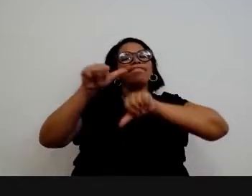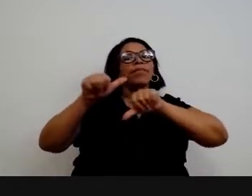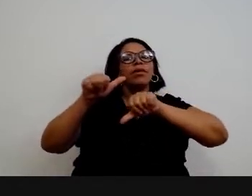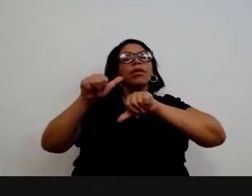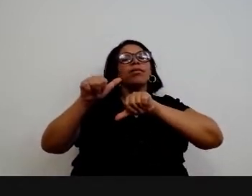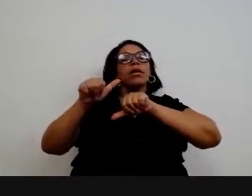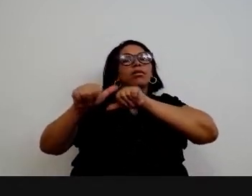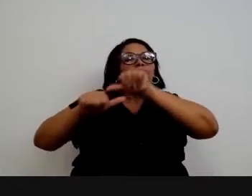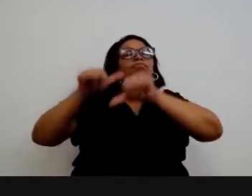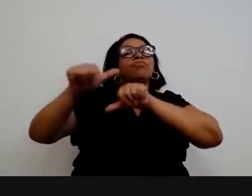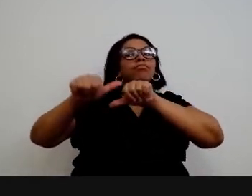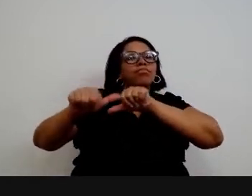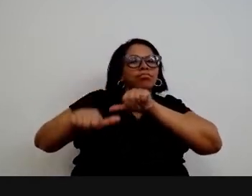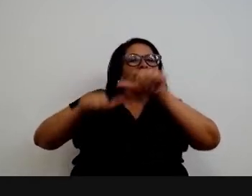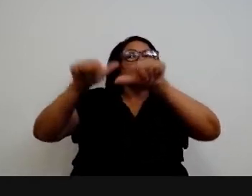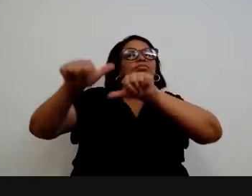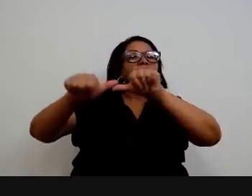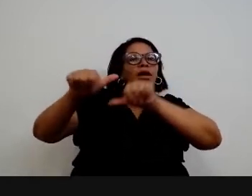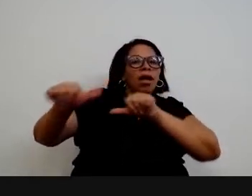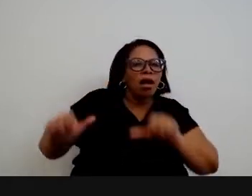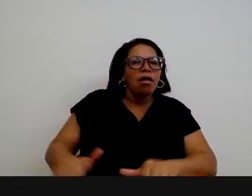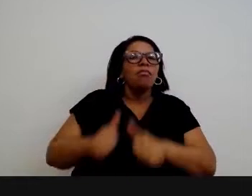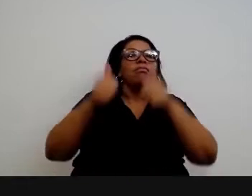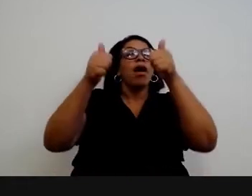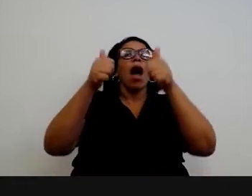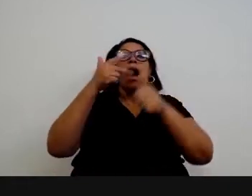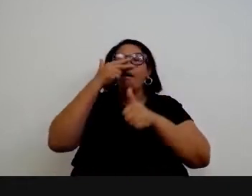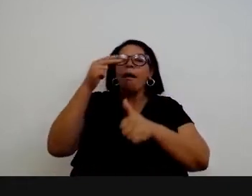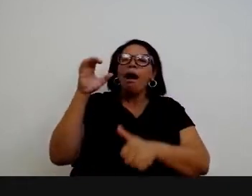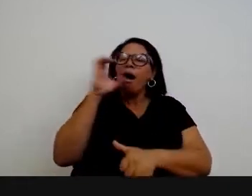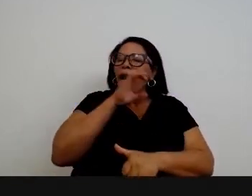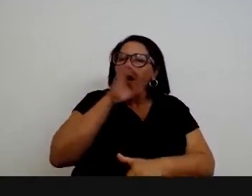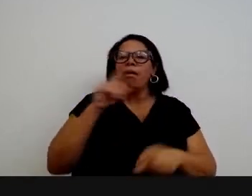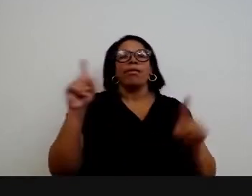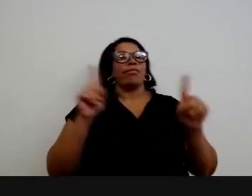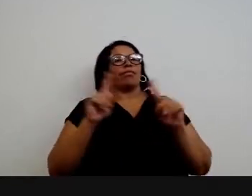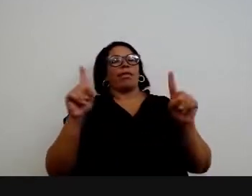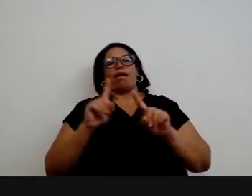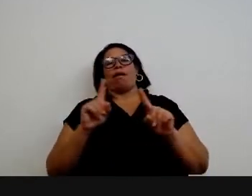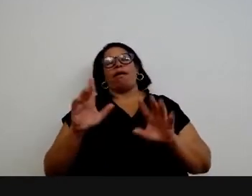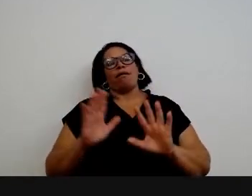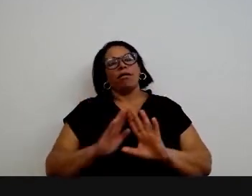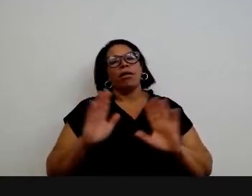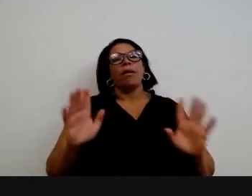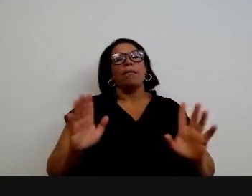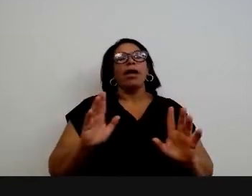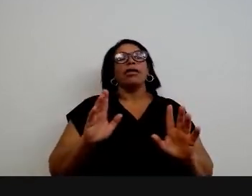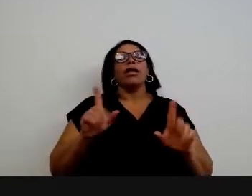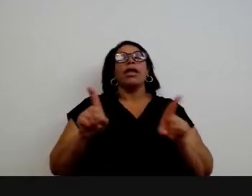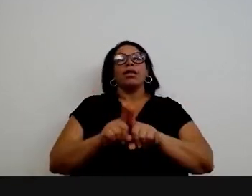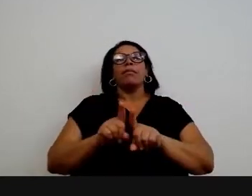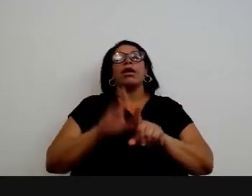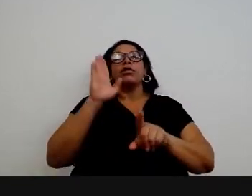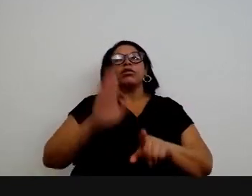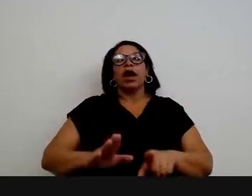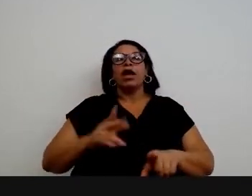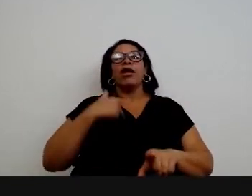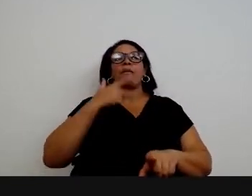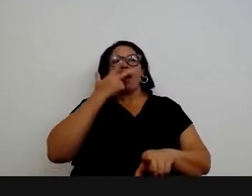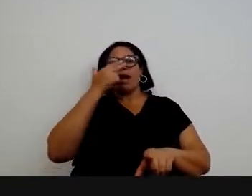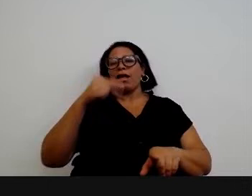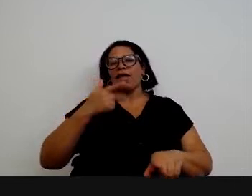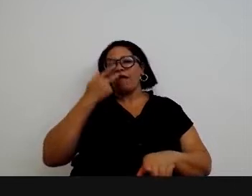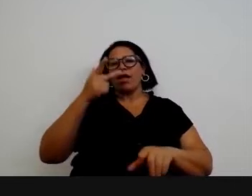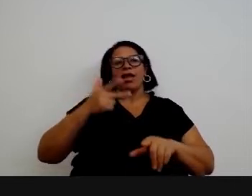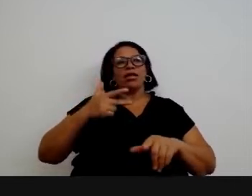refazer, a se reconstruir. Uma aprendizagem que não é de um dia para o outro, é claro. Eu só para citar e terminar, porque eu já estou empolgada